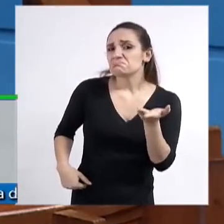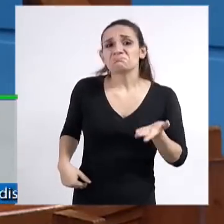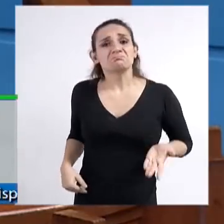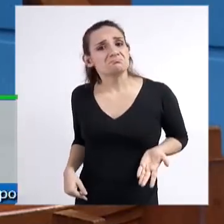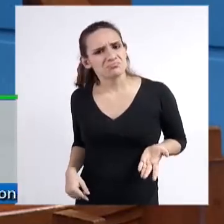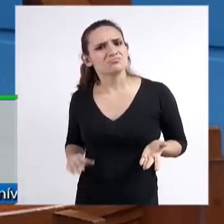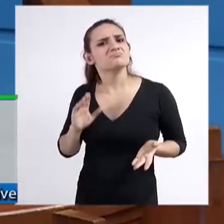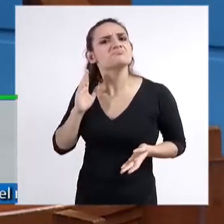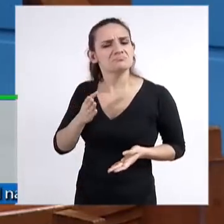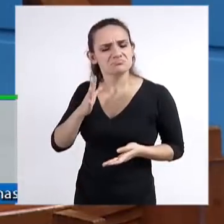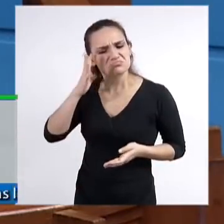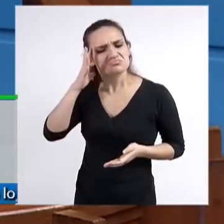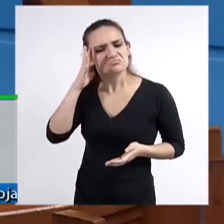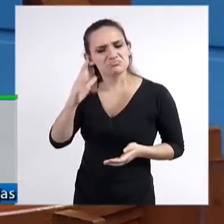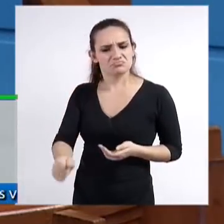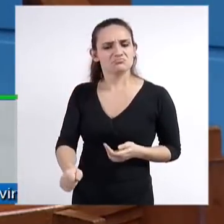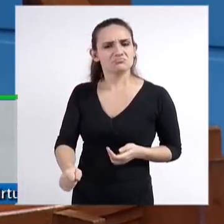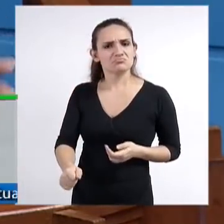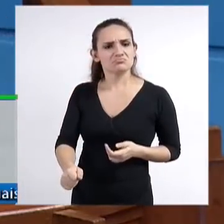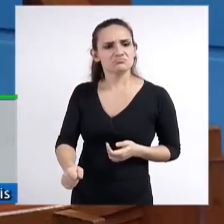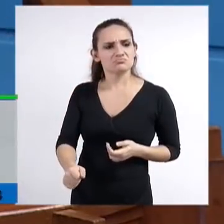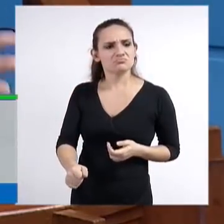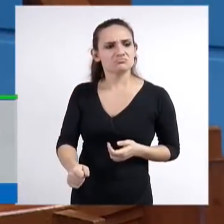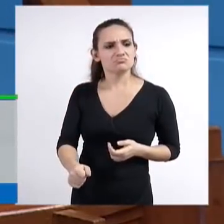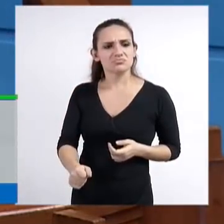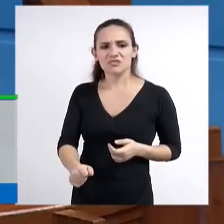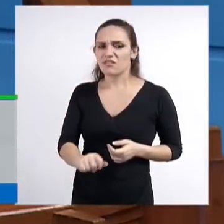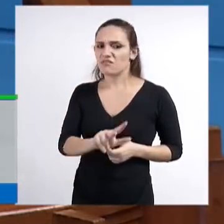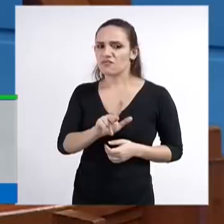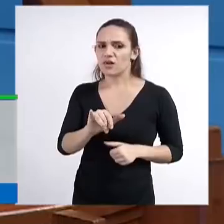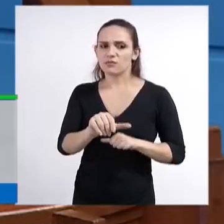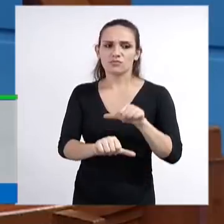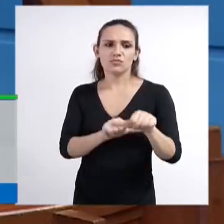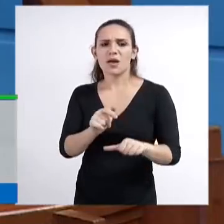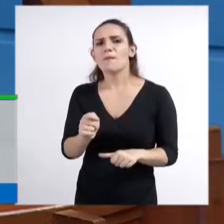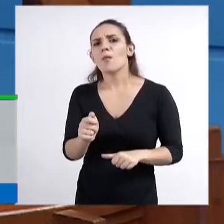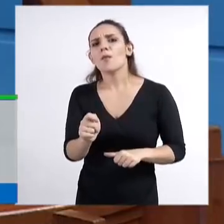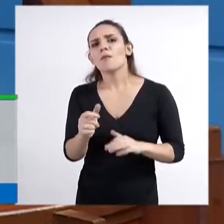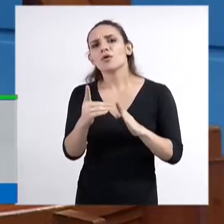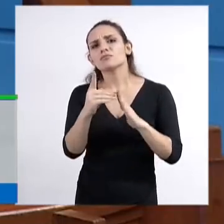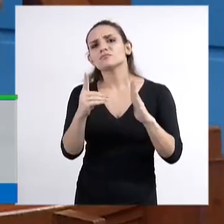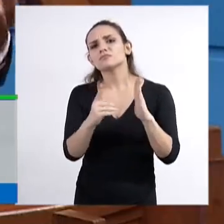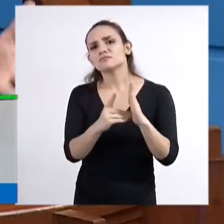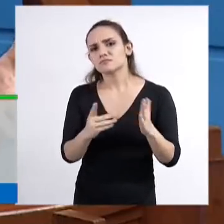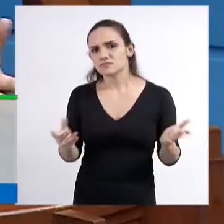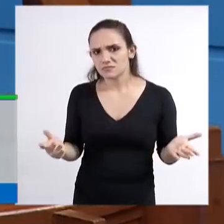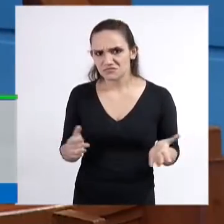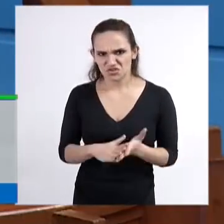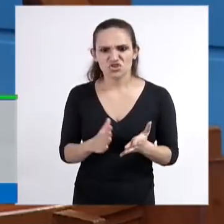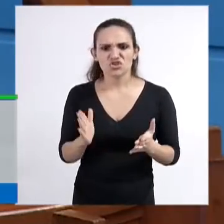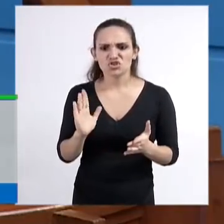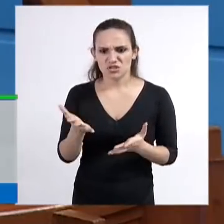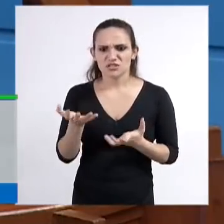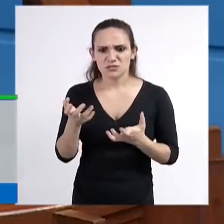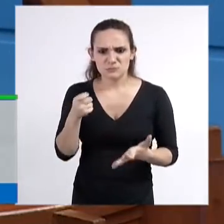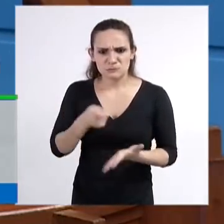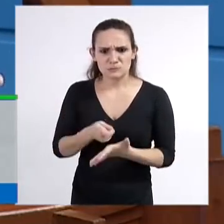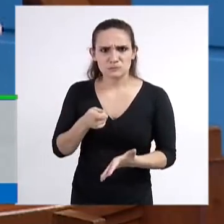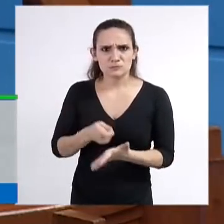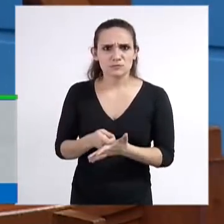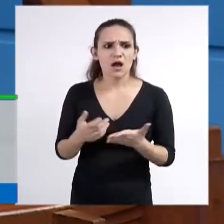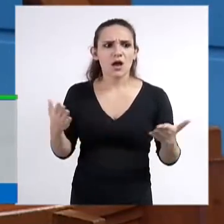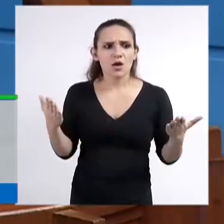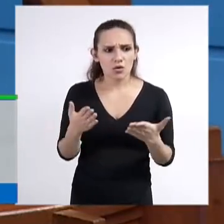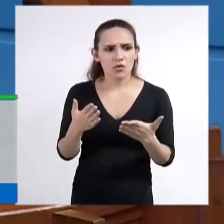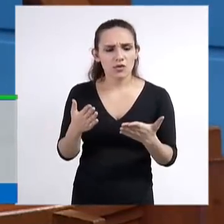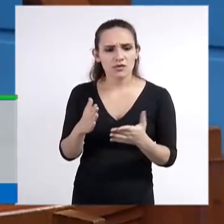está convencido de fazer pouquíssimas mudanças no decreto, já fazendo valer, a partir